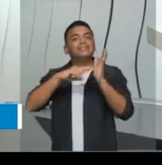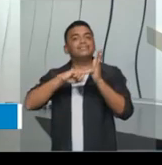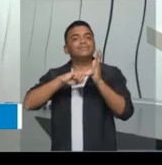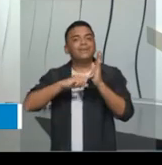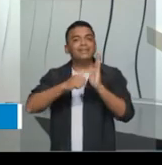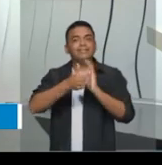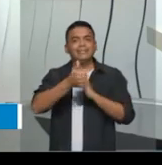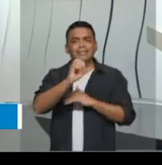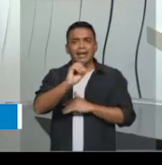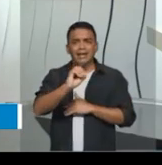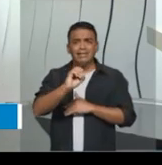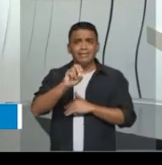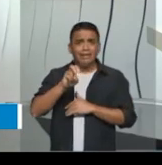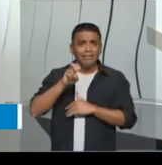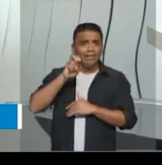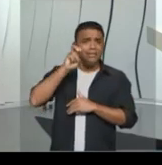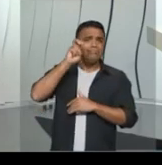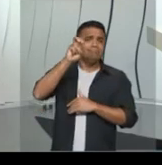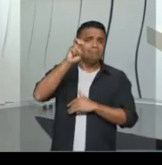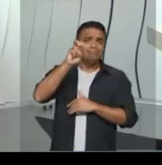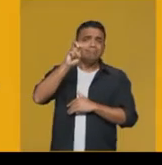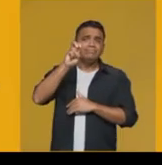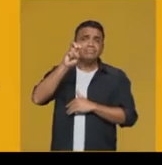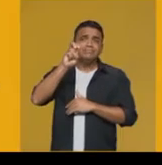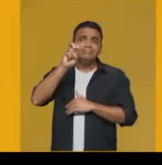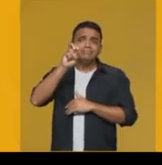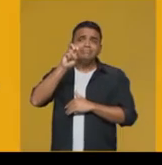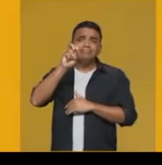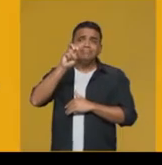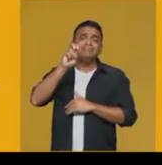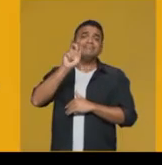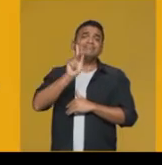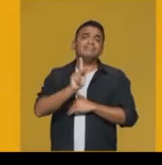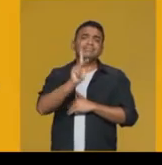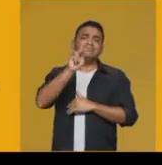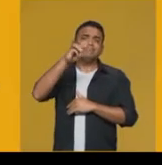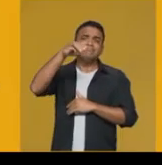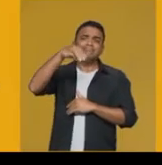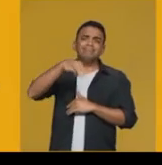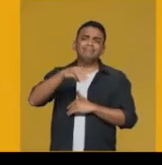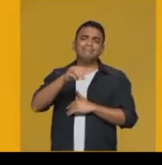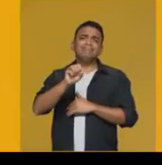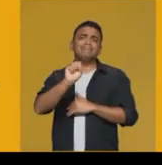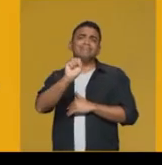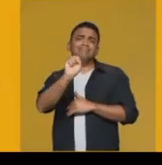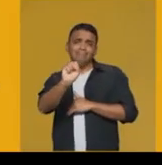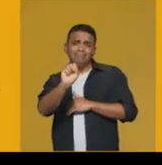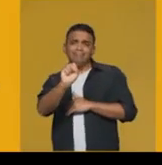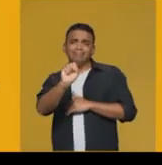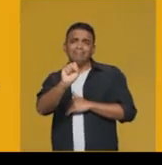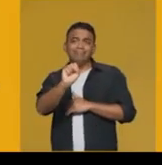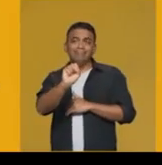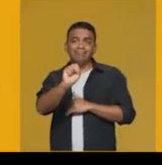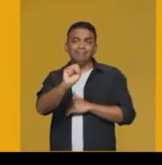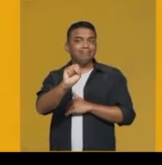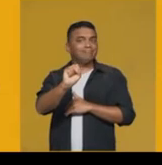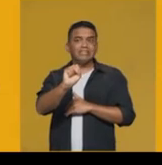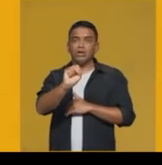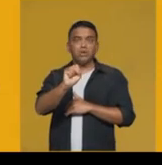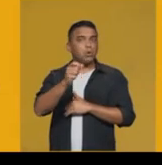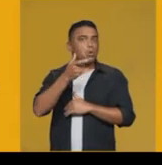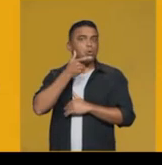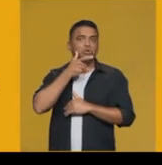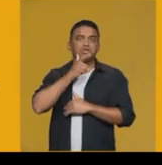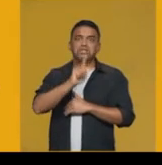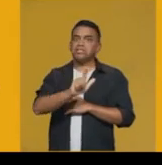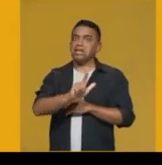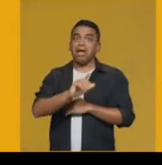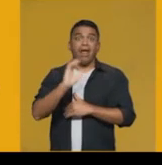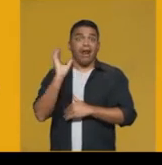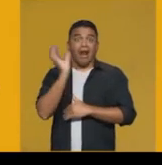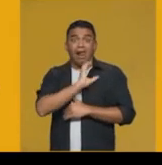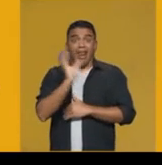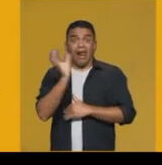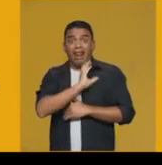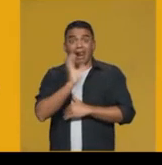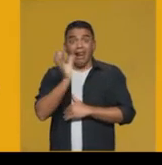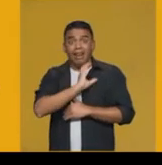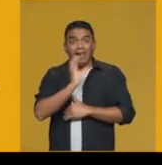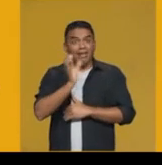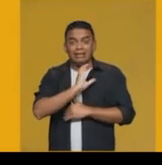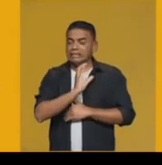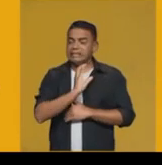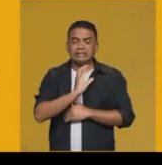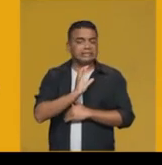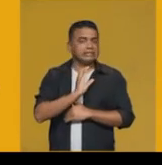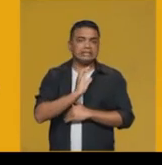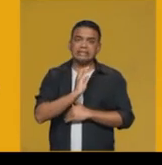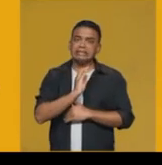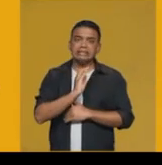ou 300 mil quilômetros por segundo. É um valor que nós não conseguimos alcançar. Se